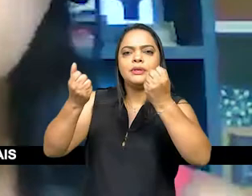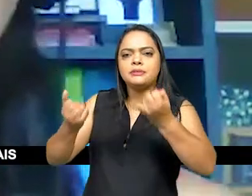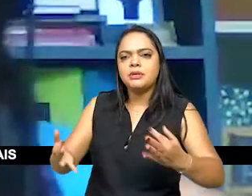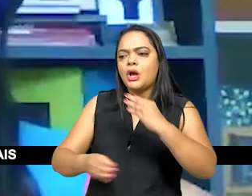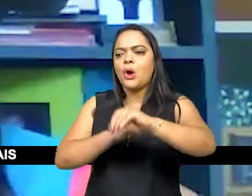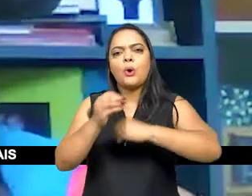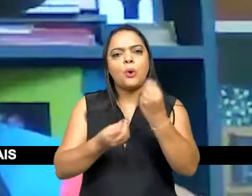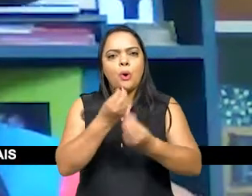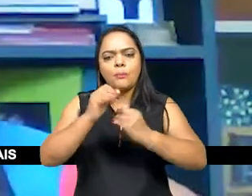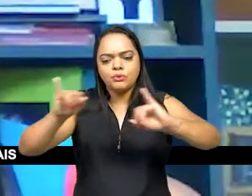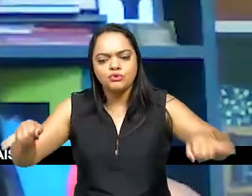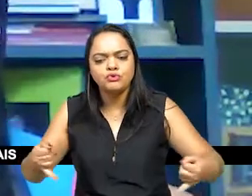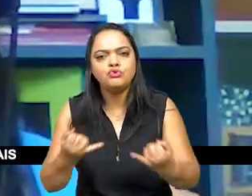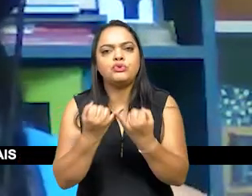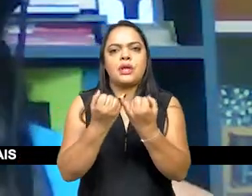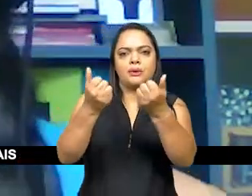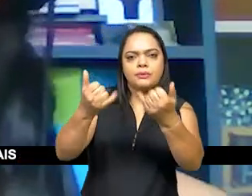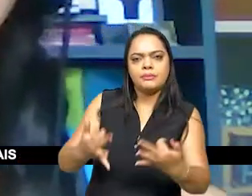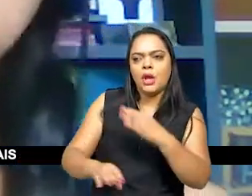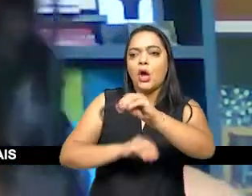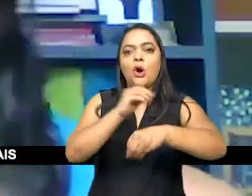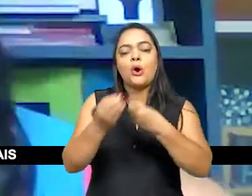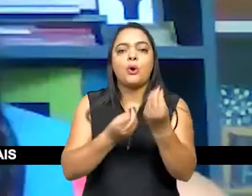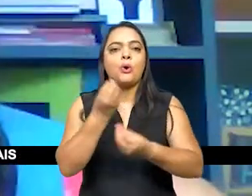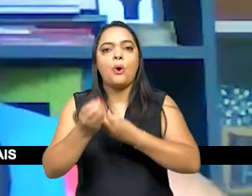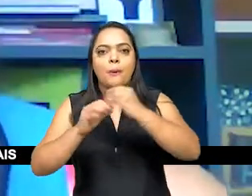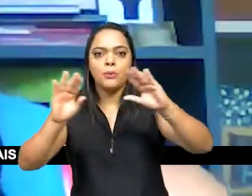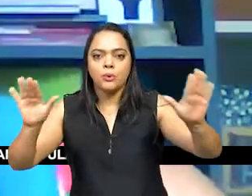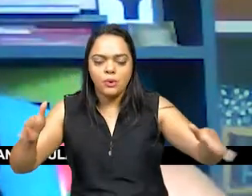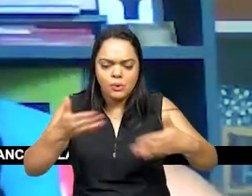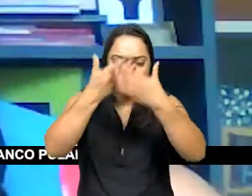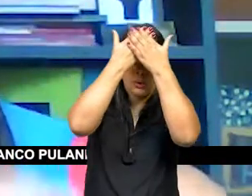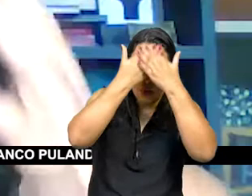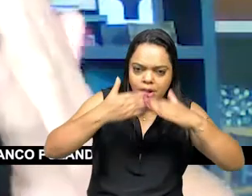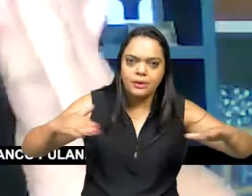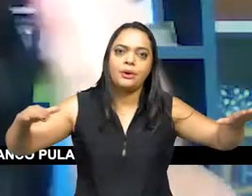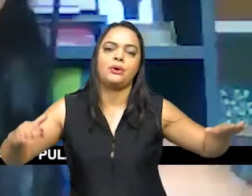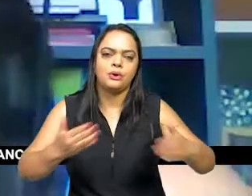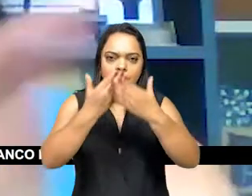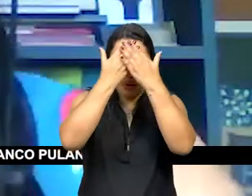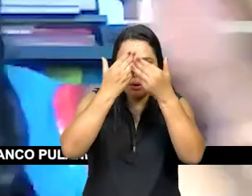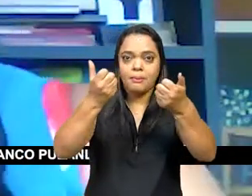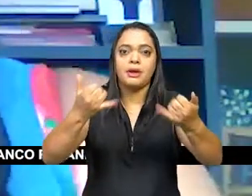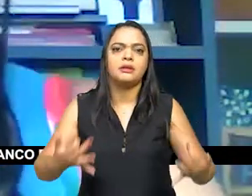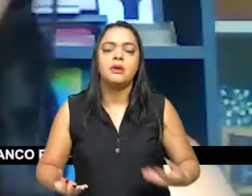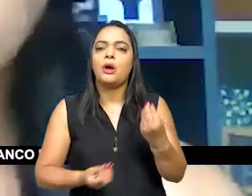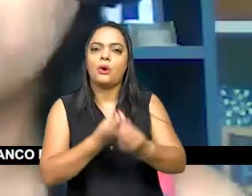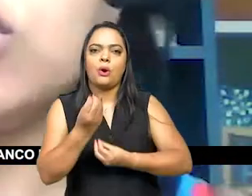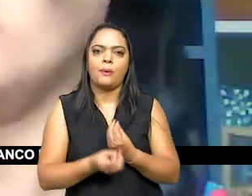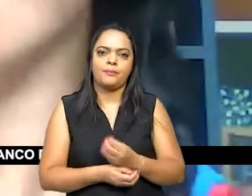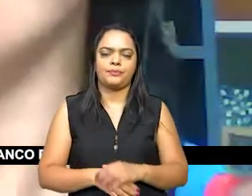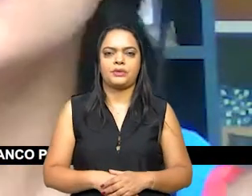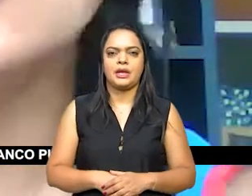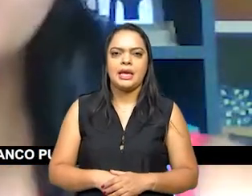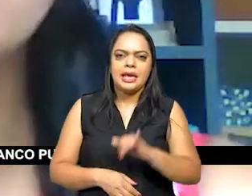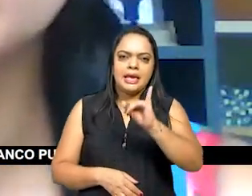que o candomblé explica isso, né? Assim, e quais são os principais referentes? Iemanjá, todo mundo conhece no Brasil, gente.